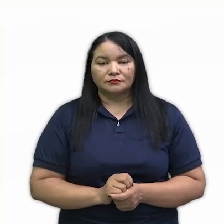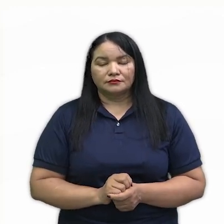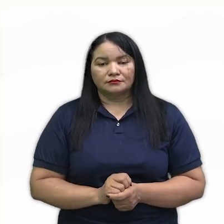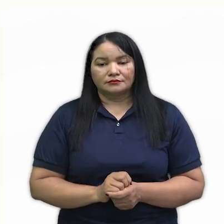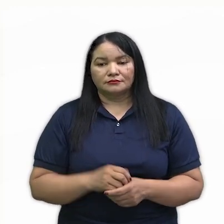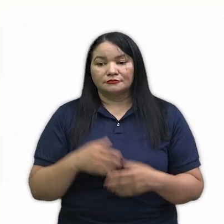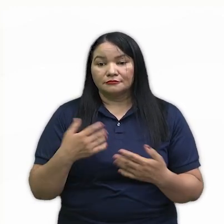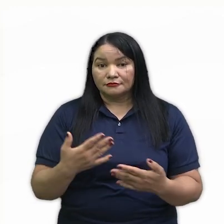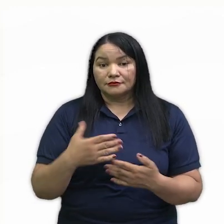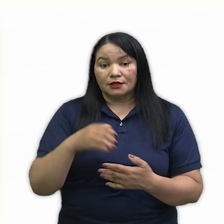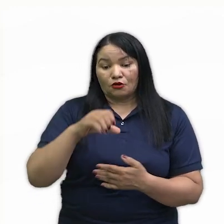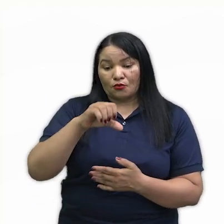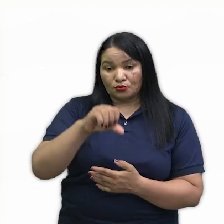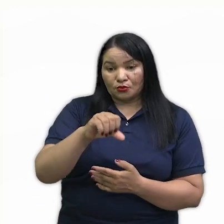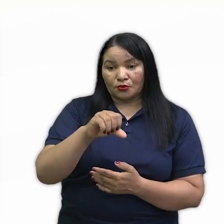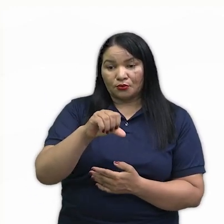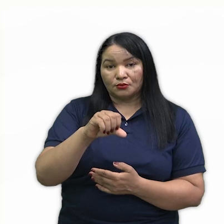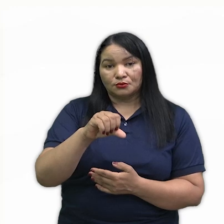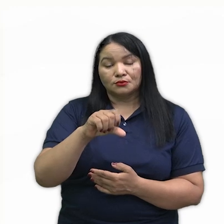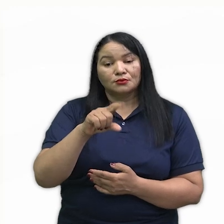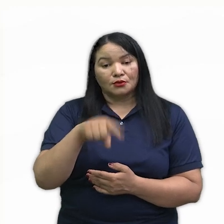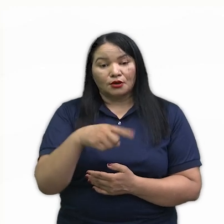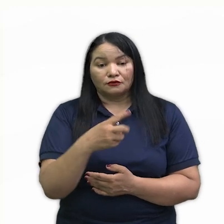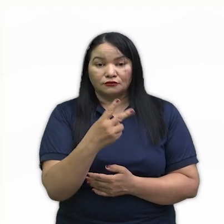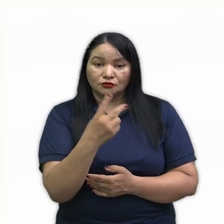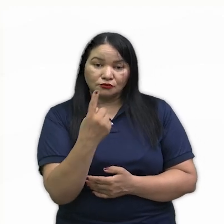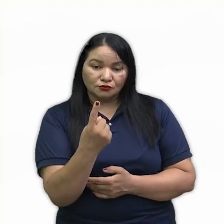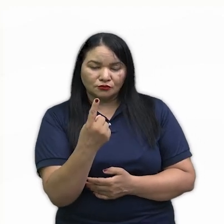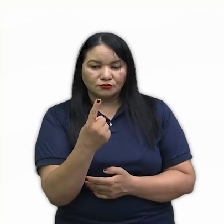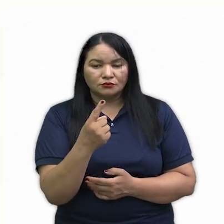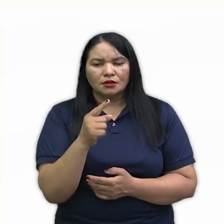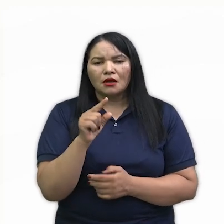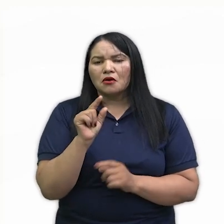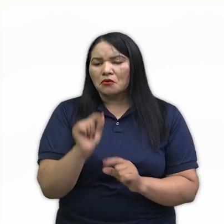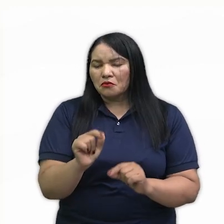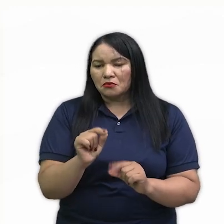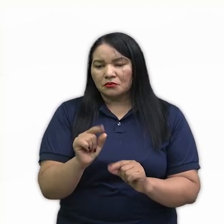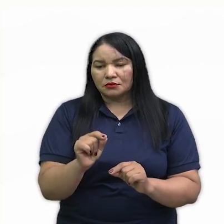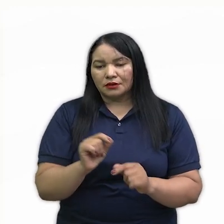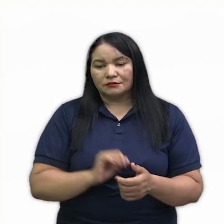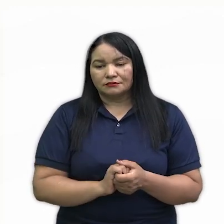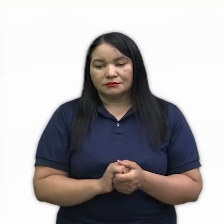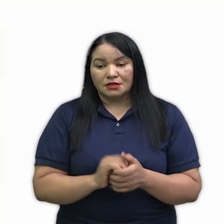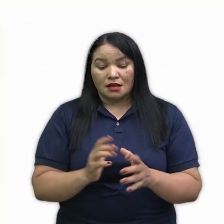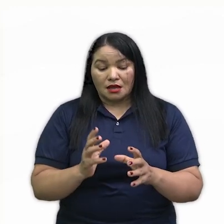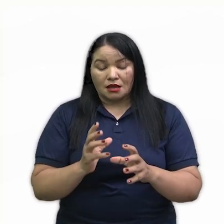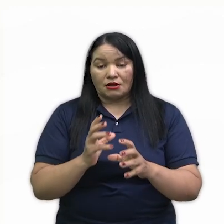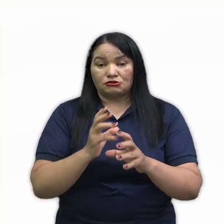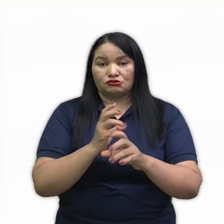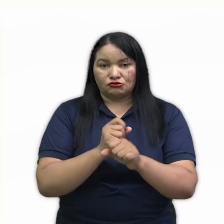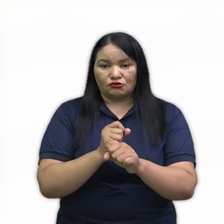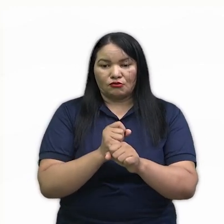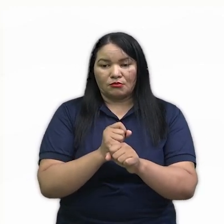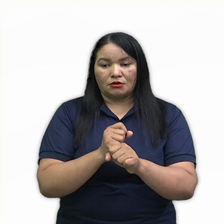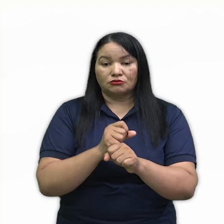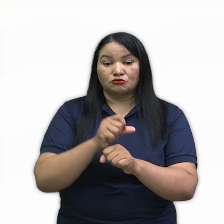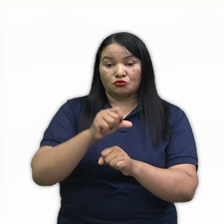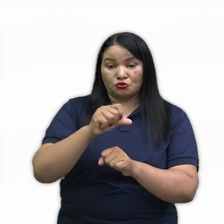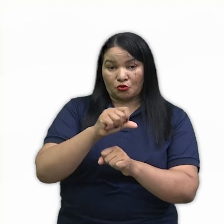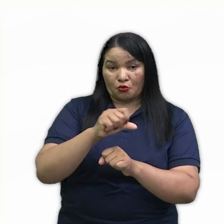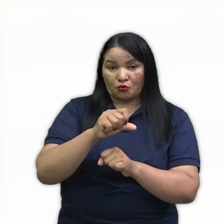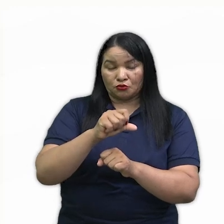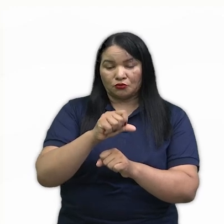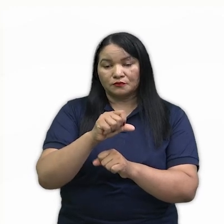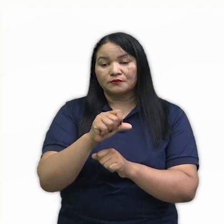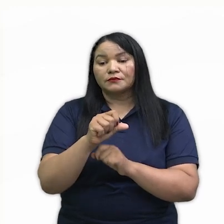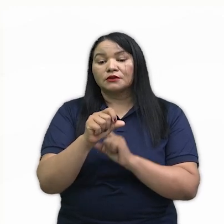Então, o nono termo é o 21. O que ele está falando aqui do 21? Ó, a soma do nono termo, que é o